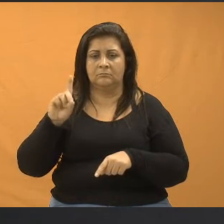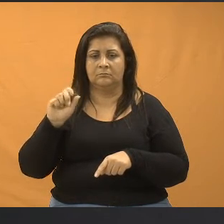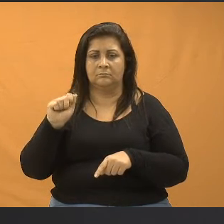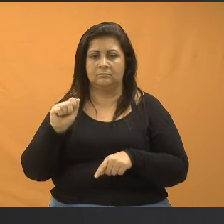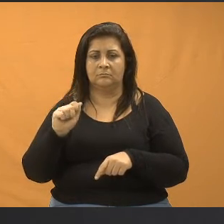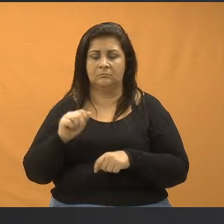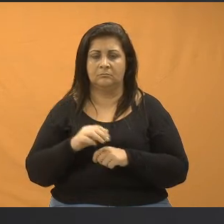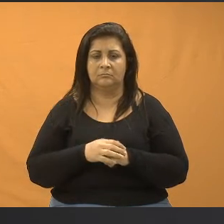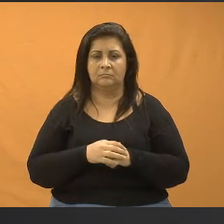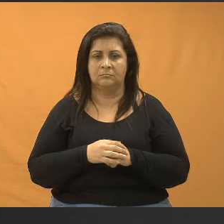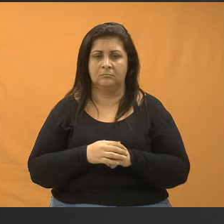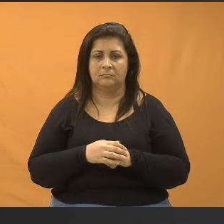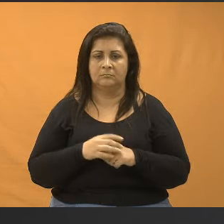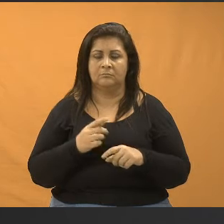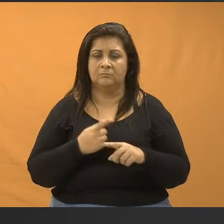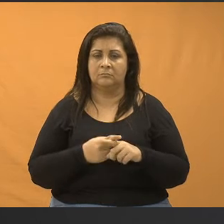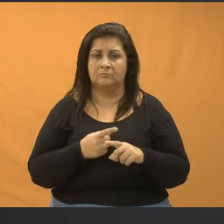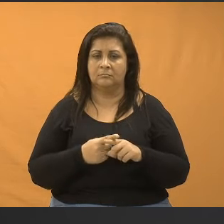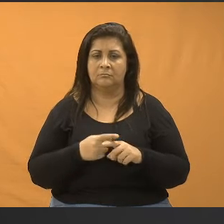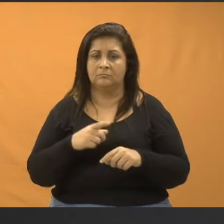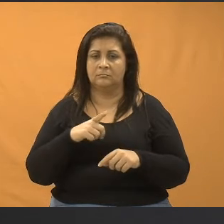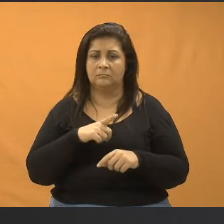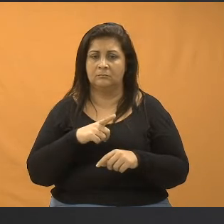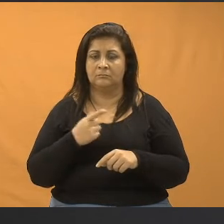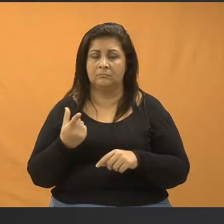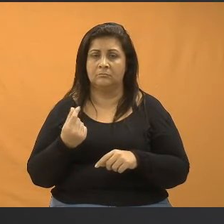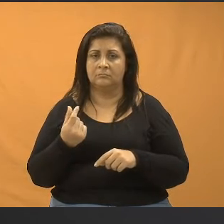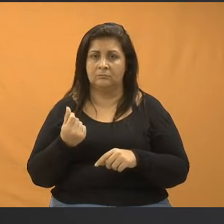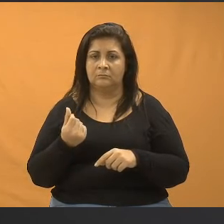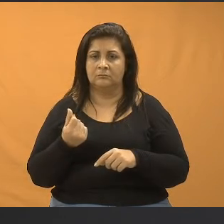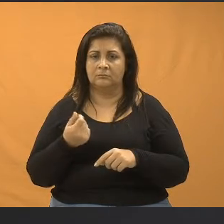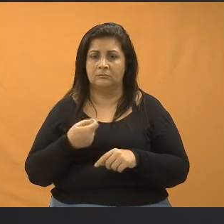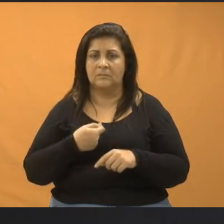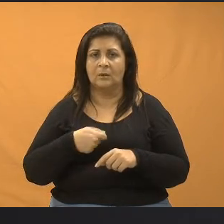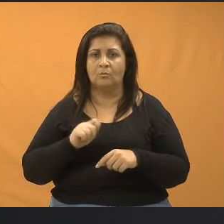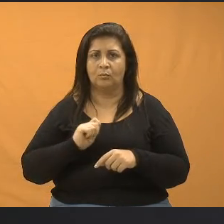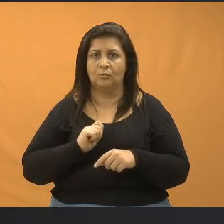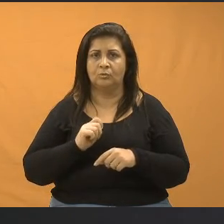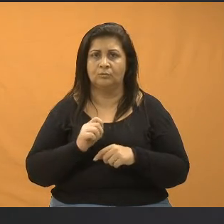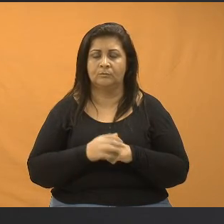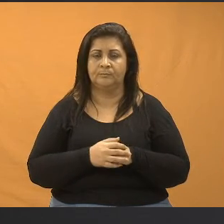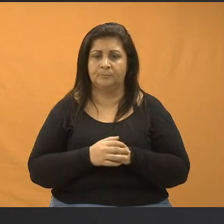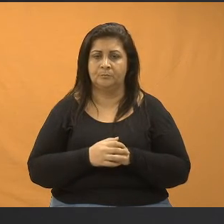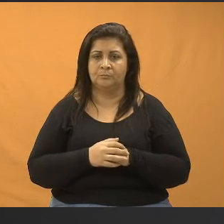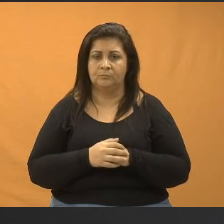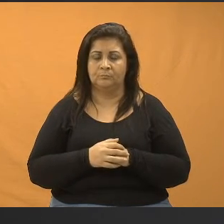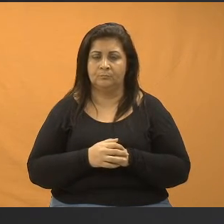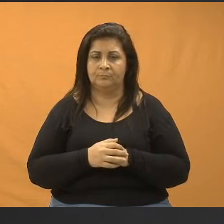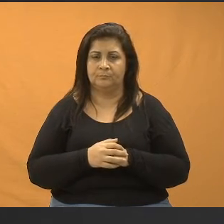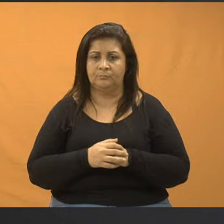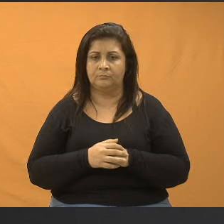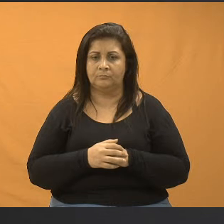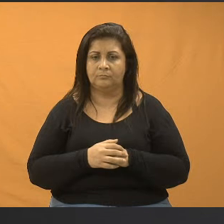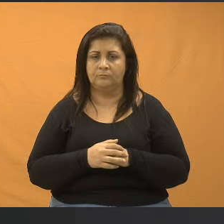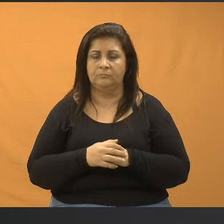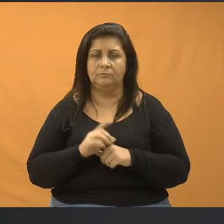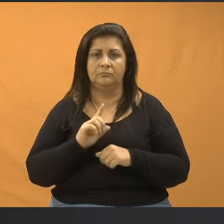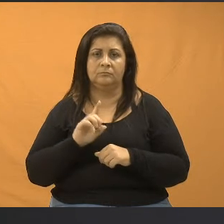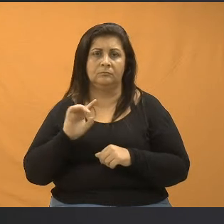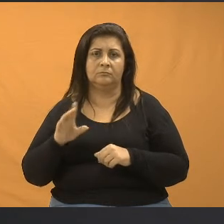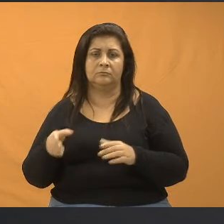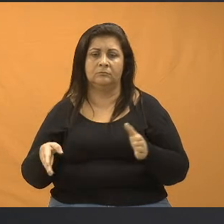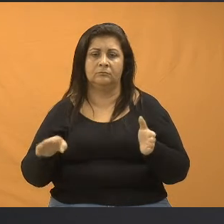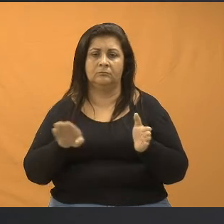Porque envolve a Receita Federal nessa história aqui toda. Então, é um negócio mais amplo do que só chegar, por exemplo,